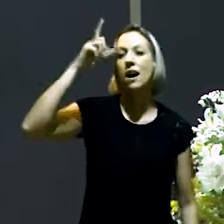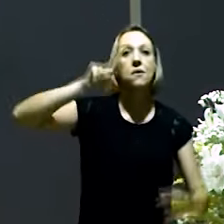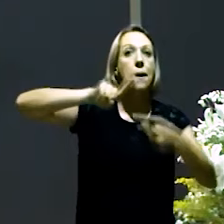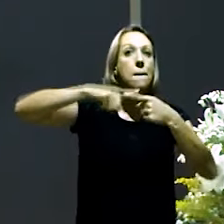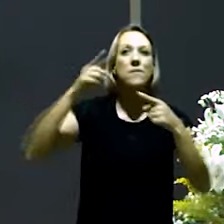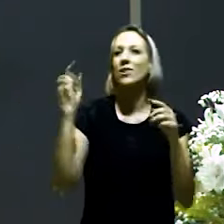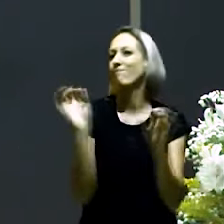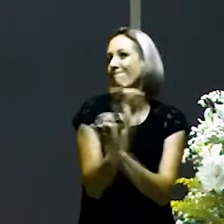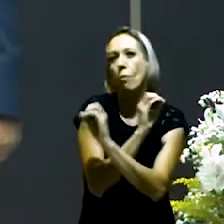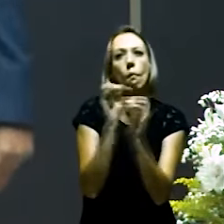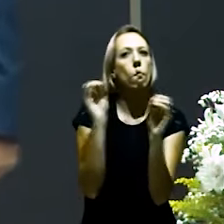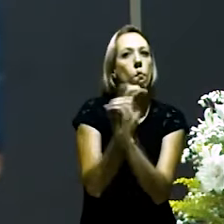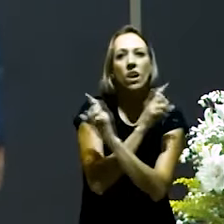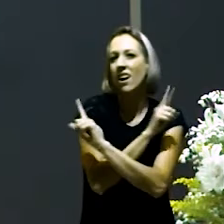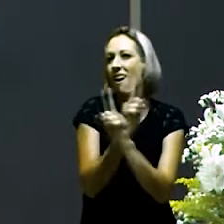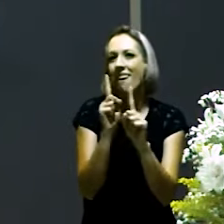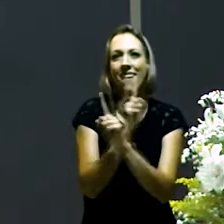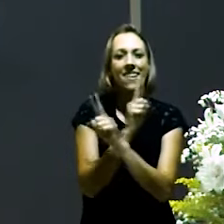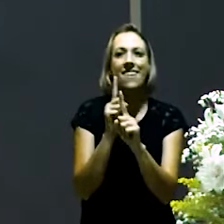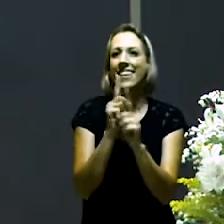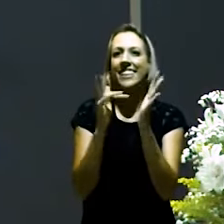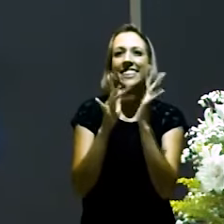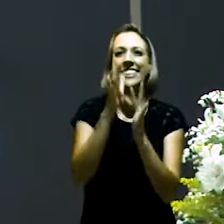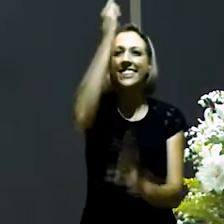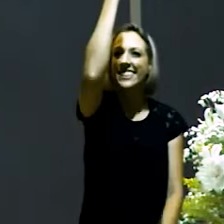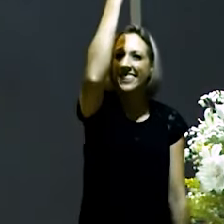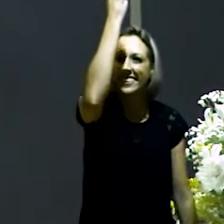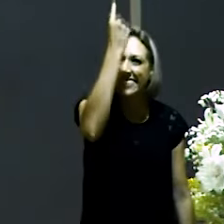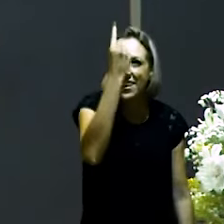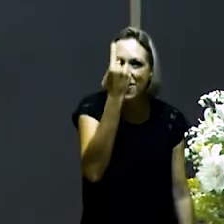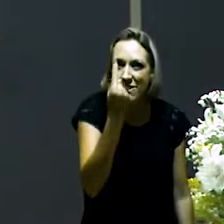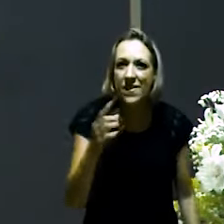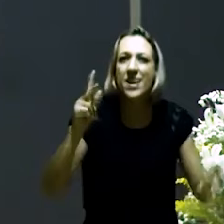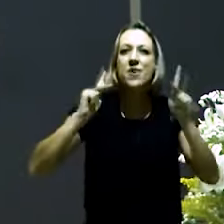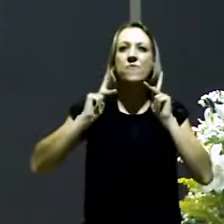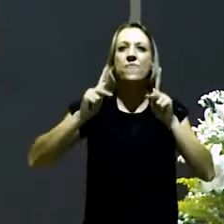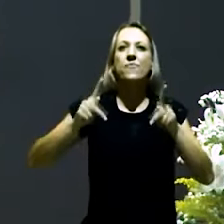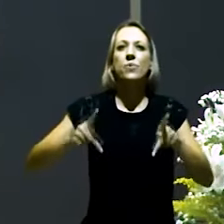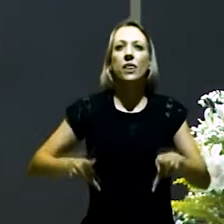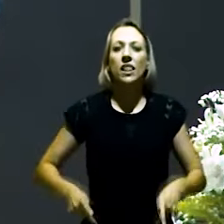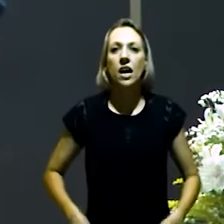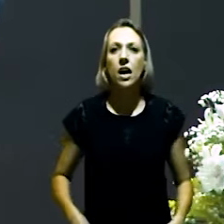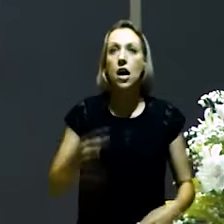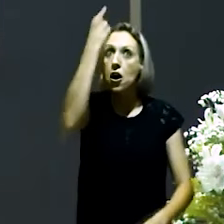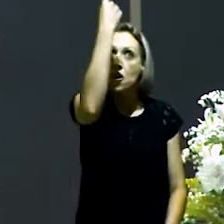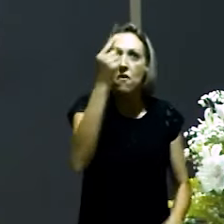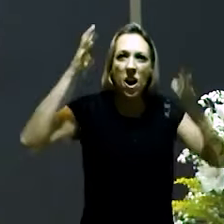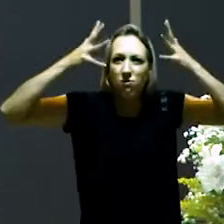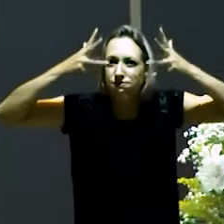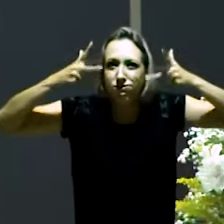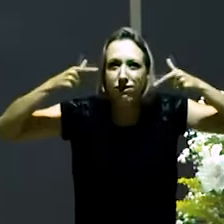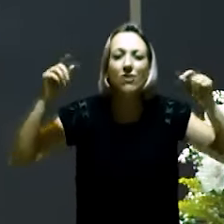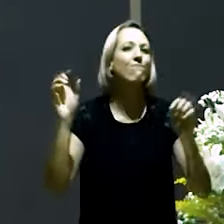arrebentando tudo. Ele poderia ter vindo como um leão rugindo, aleluia, afugentando os seus inimigos, mas não.